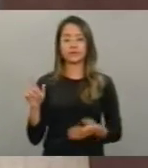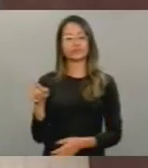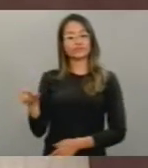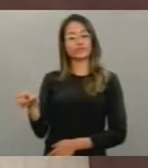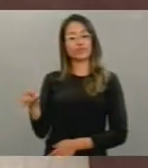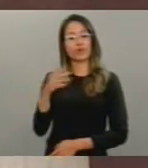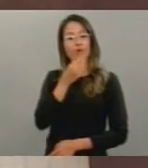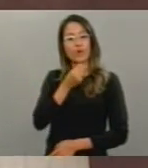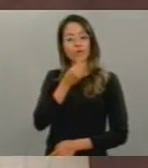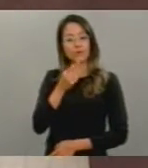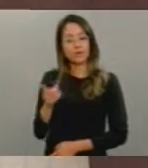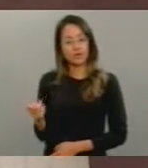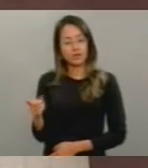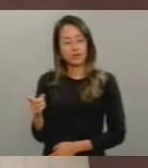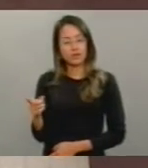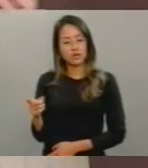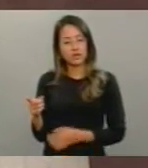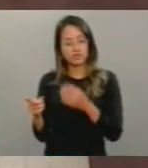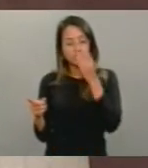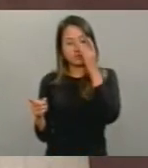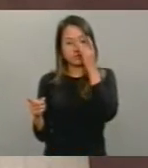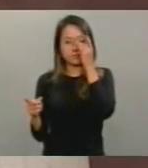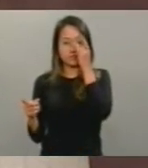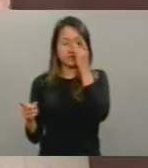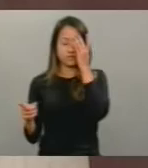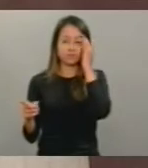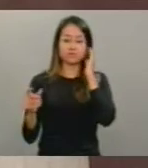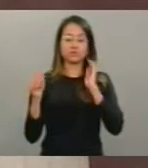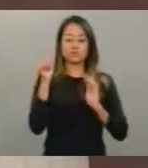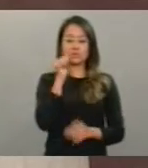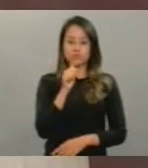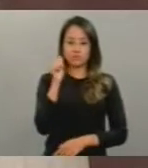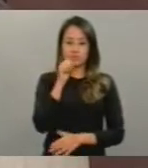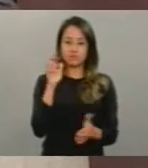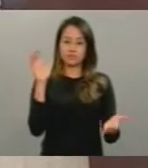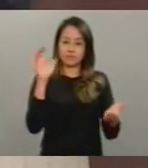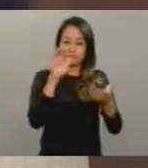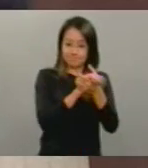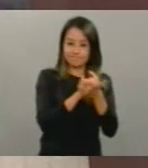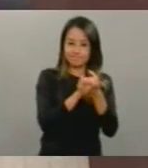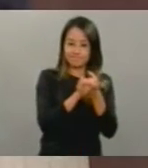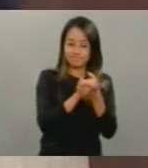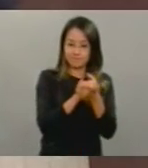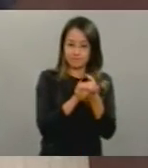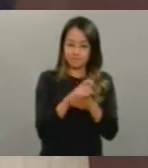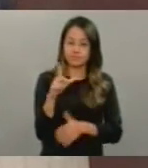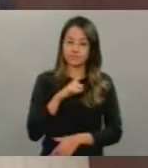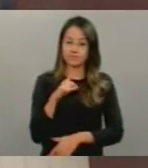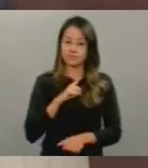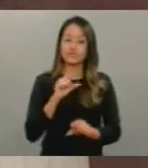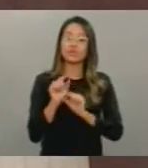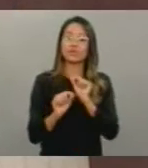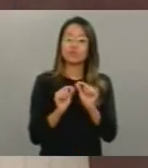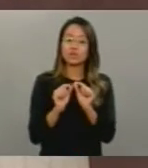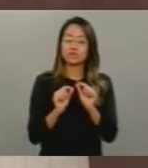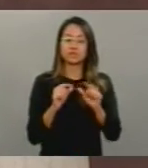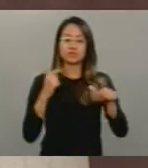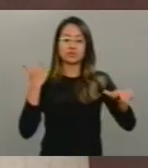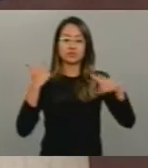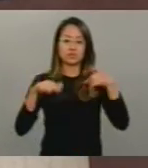serem mulheres. As mulheres casadas cumprem uma média de trabalho